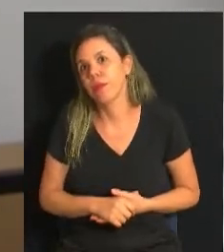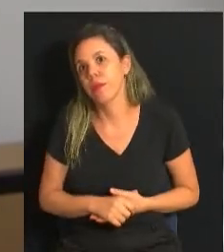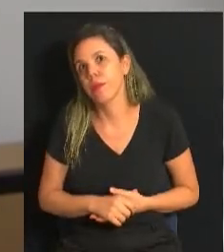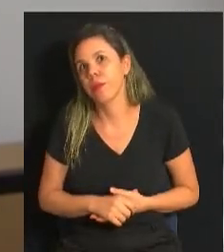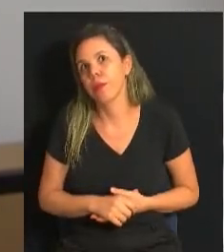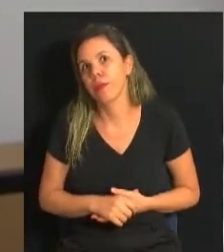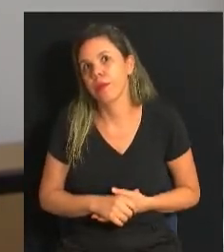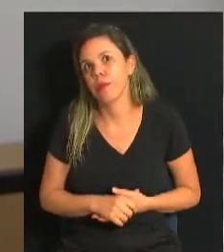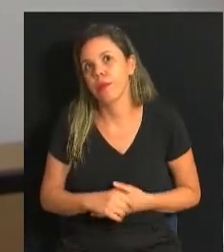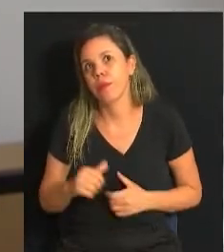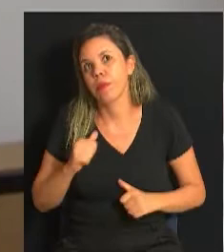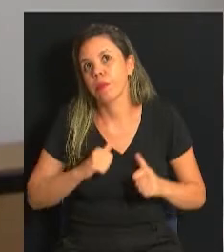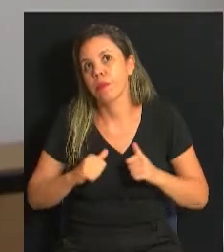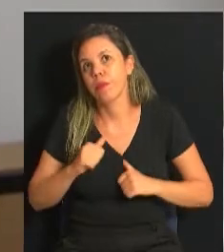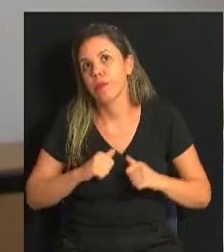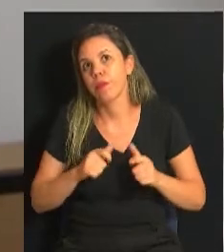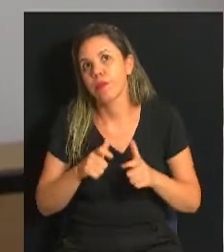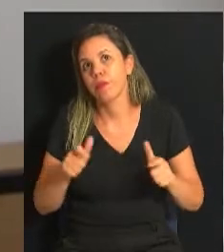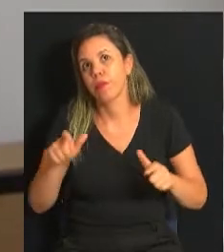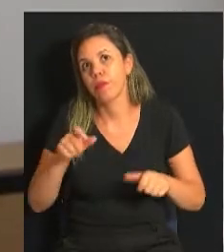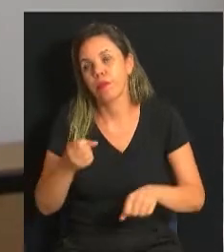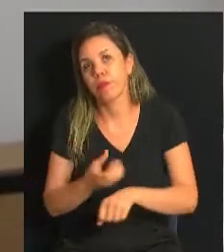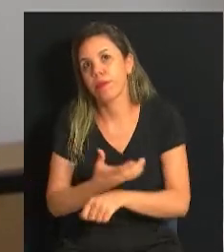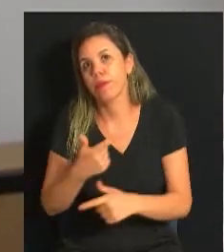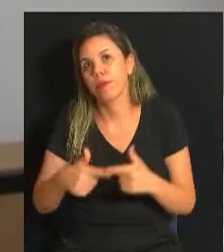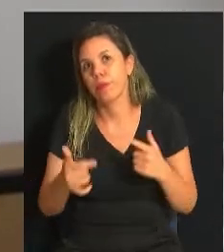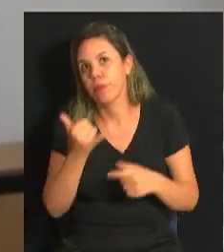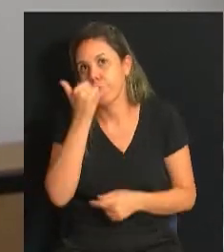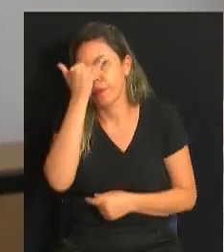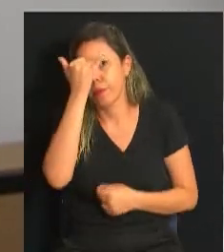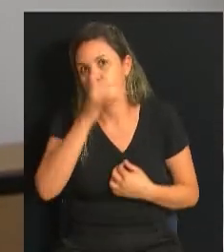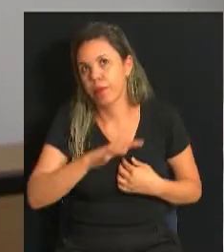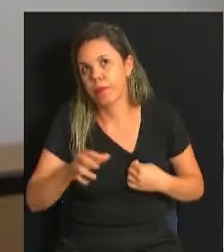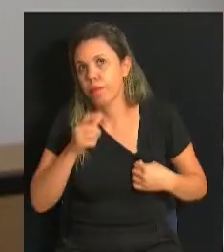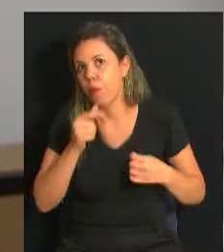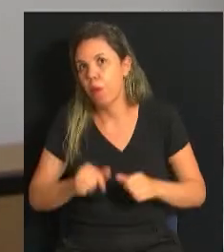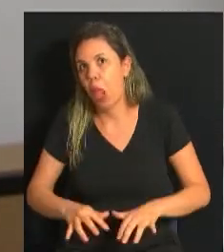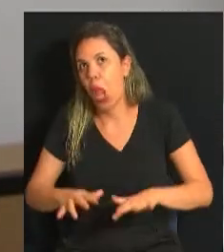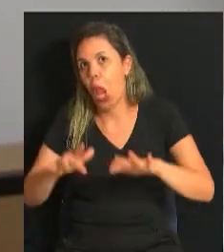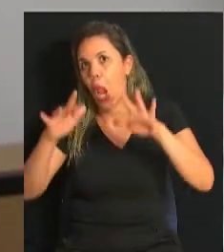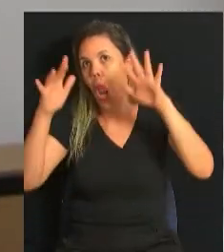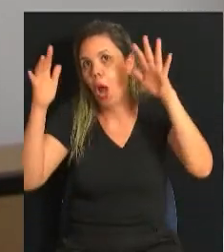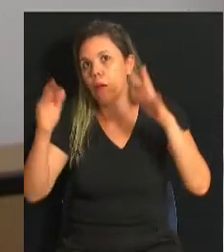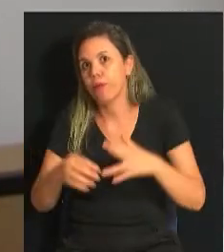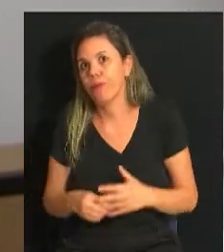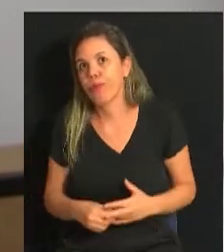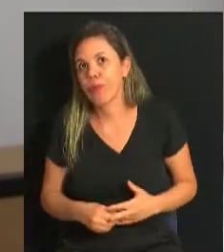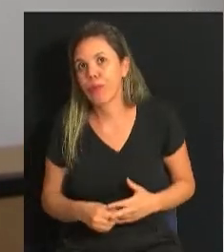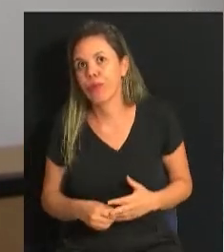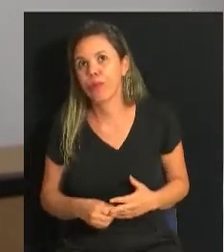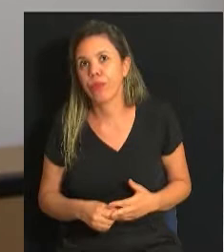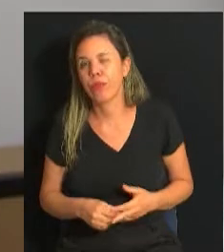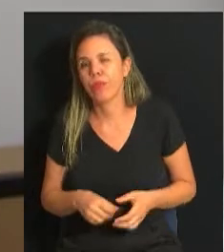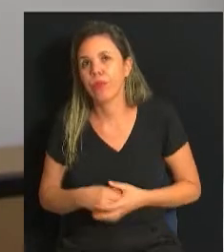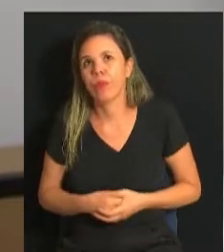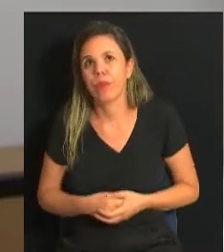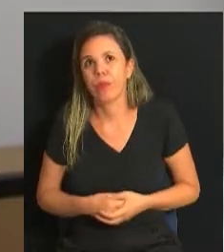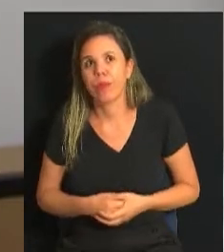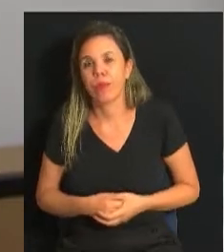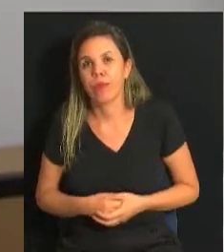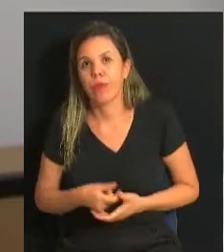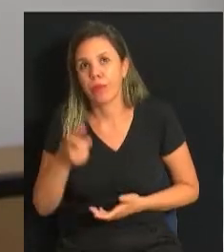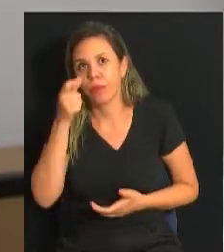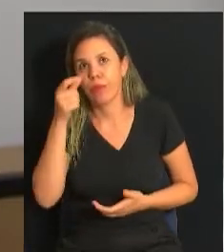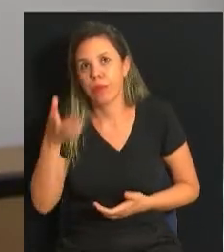certa comoção que são as situações trágicas de enchentes e alagamentos como nós